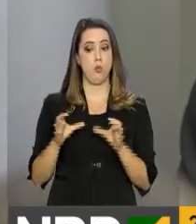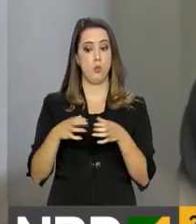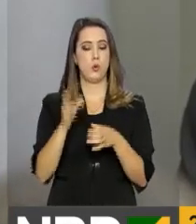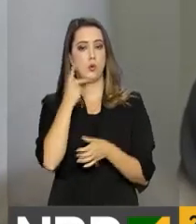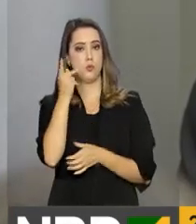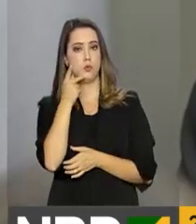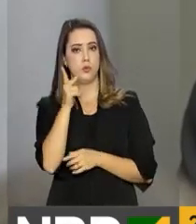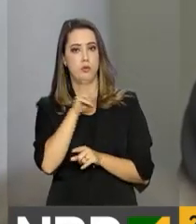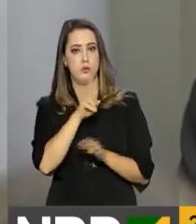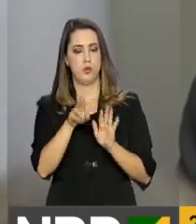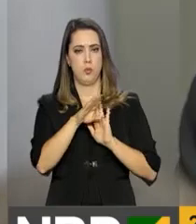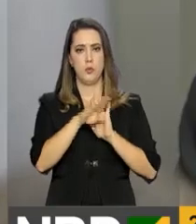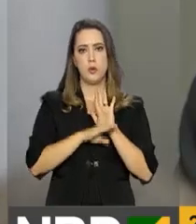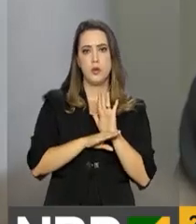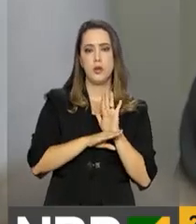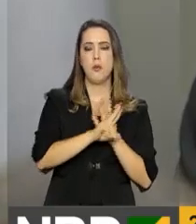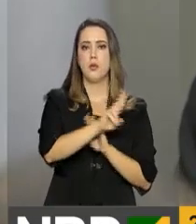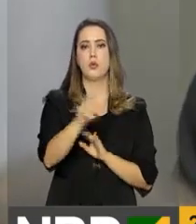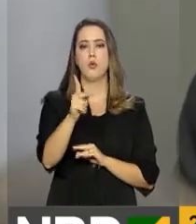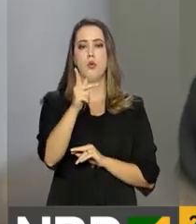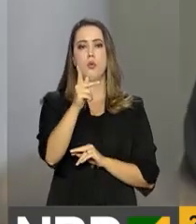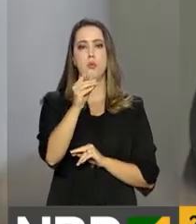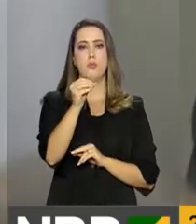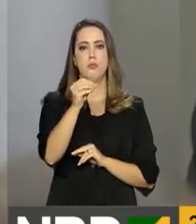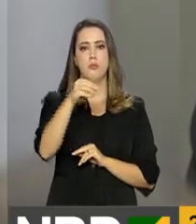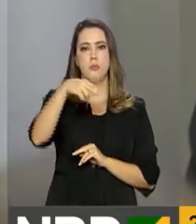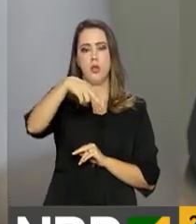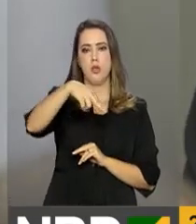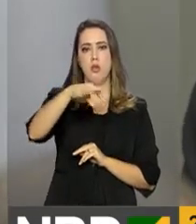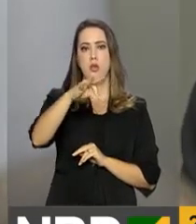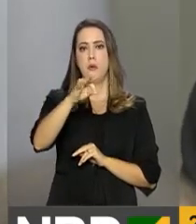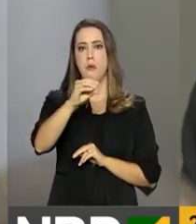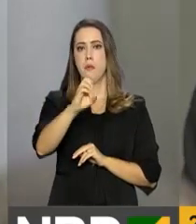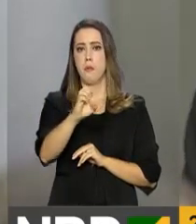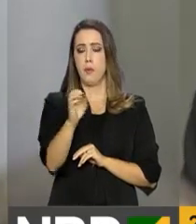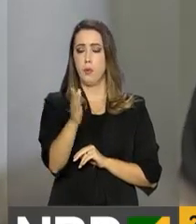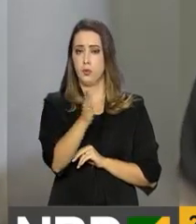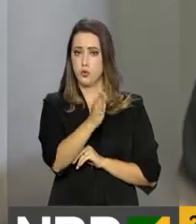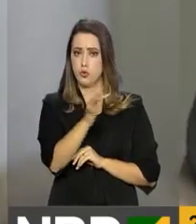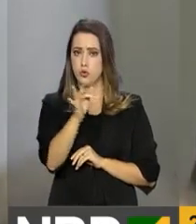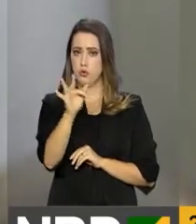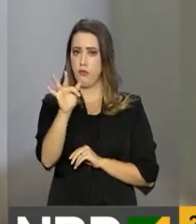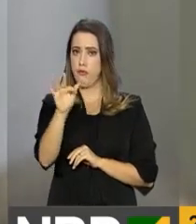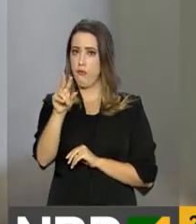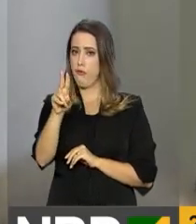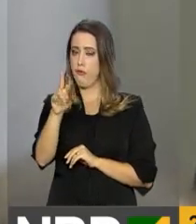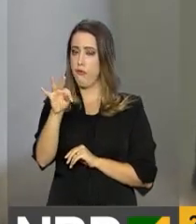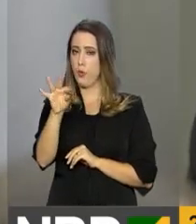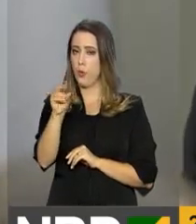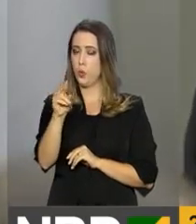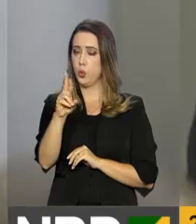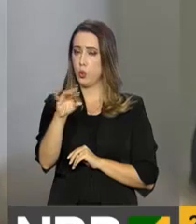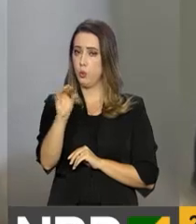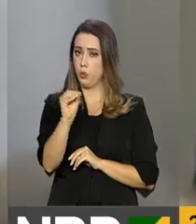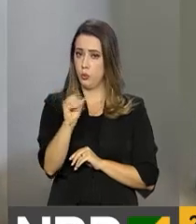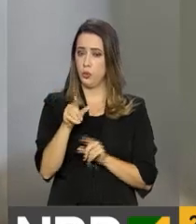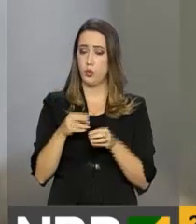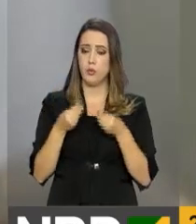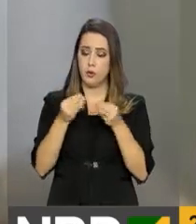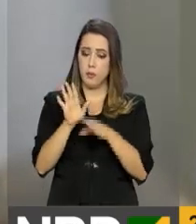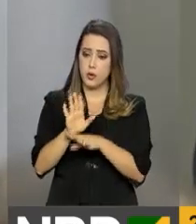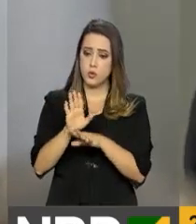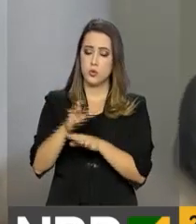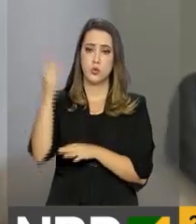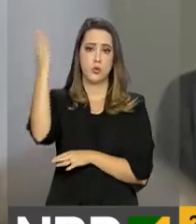chamada Ponte para o Futuro, foi exata e precisamente para dar uma colaboração ao país e, no particular, ao governo então